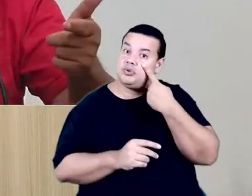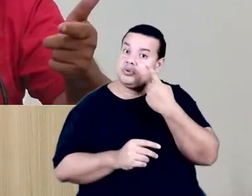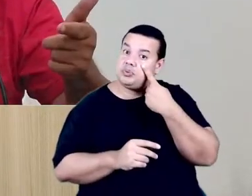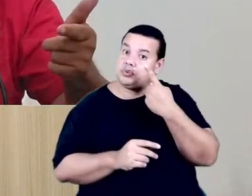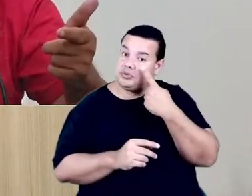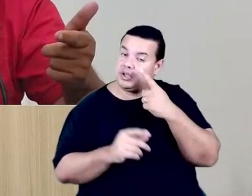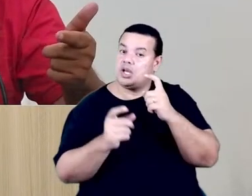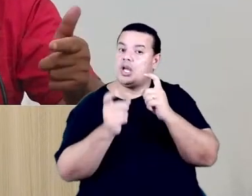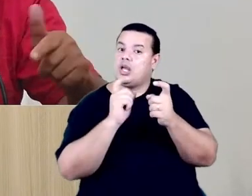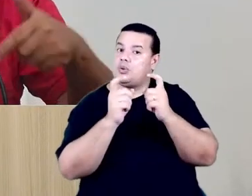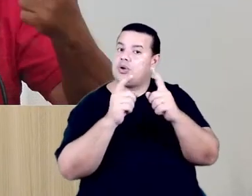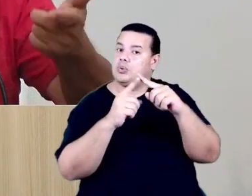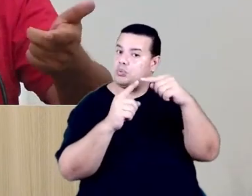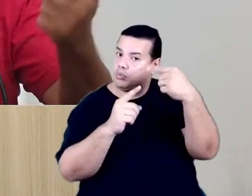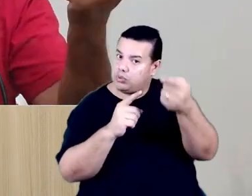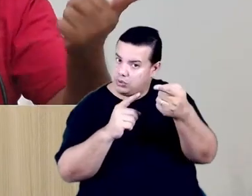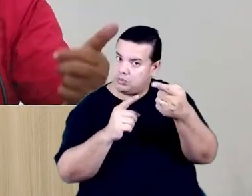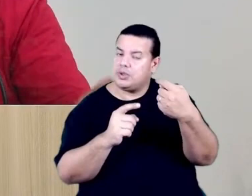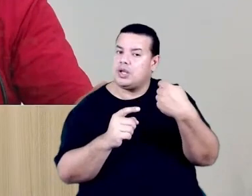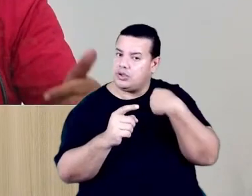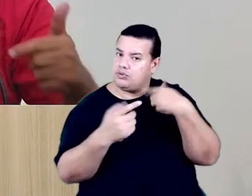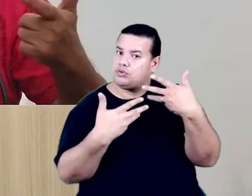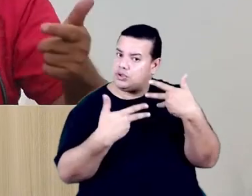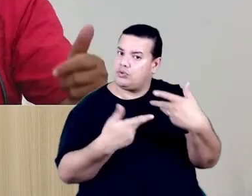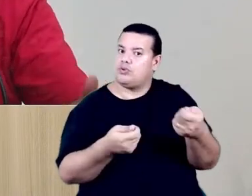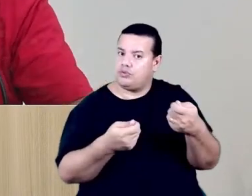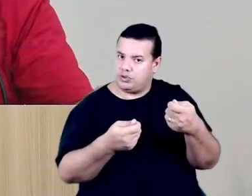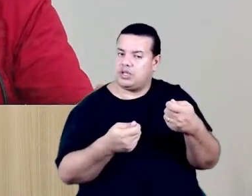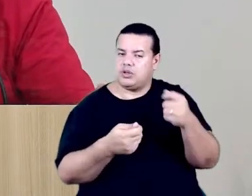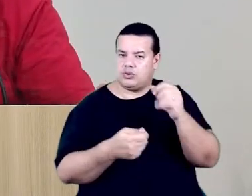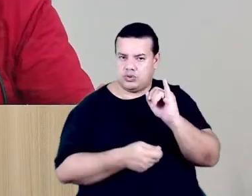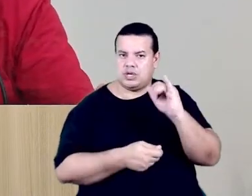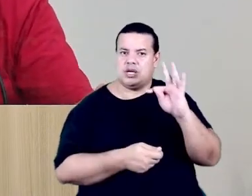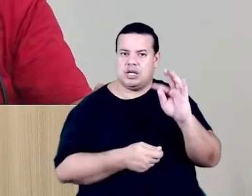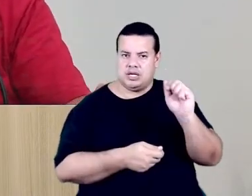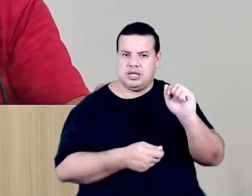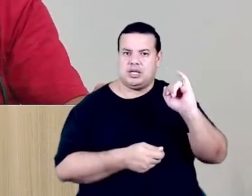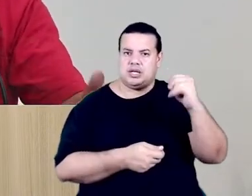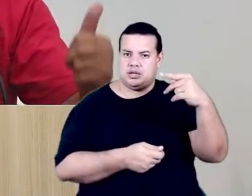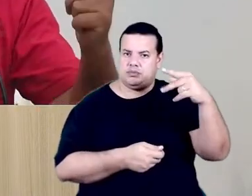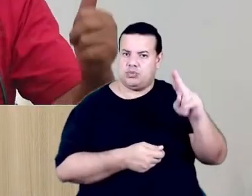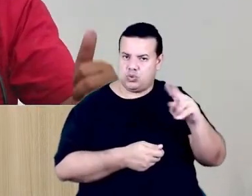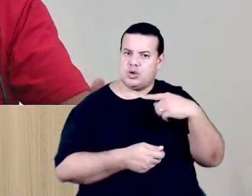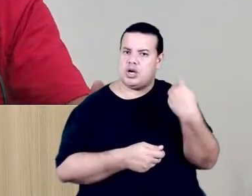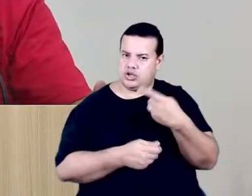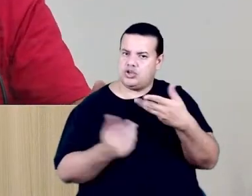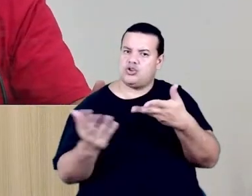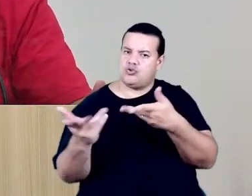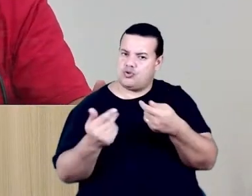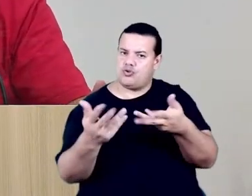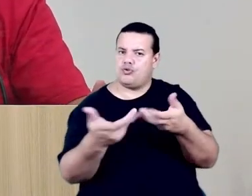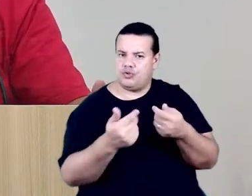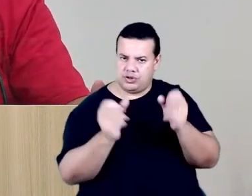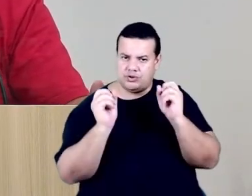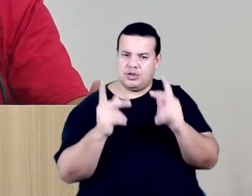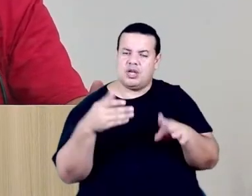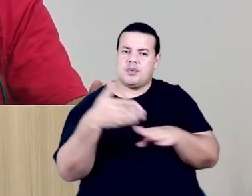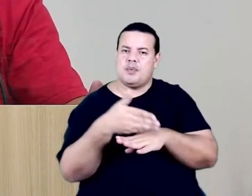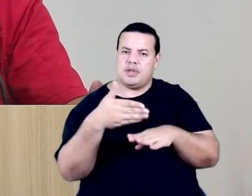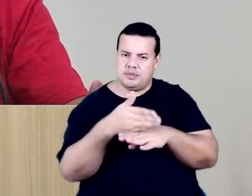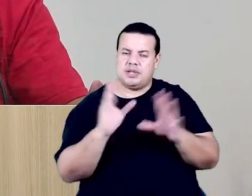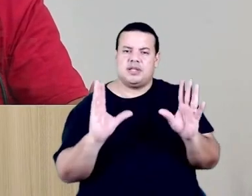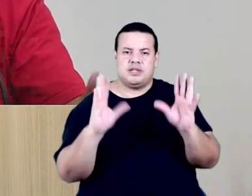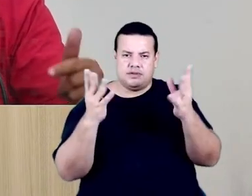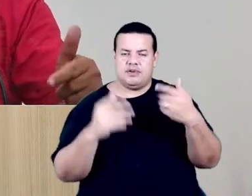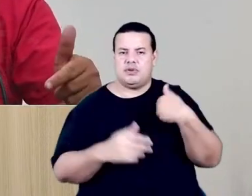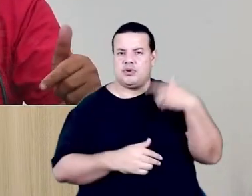reunião próxima se eu vou ser convidado para ir para Taipu a gente vai estar convidando também para participar desse evento lá era isso que eu tinha para